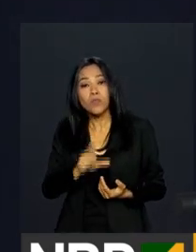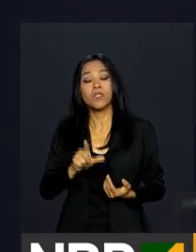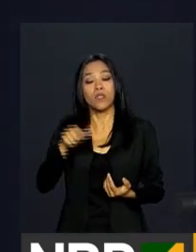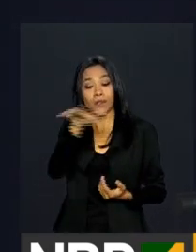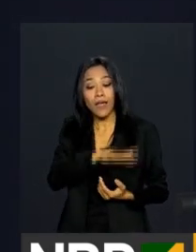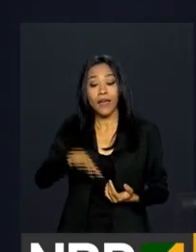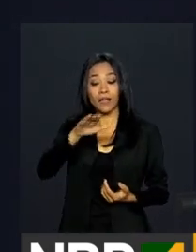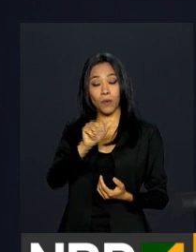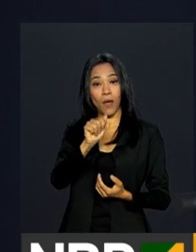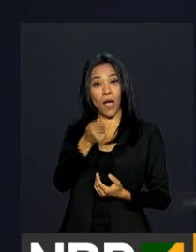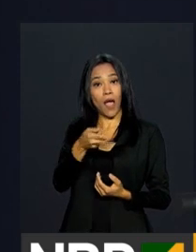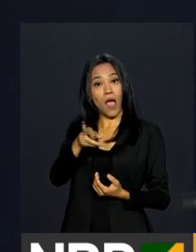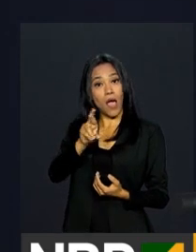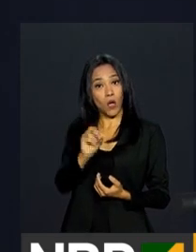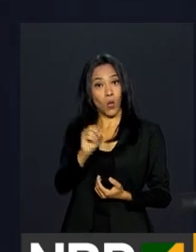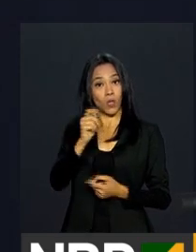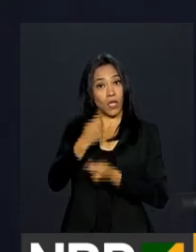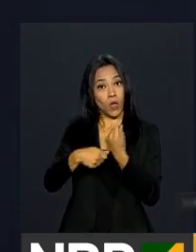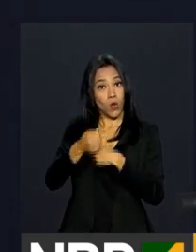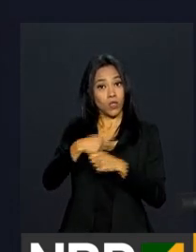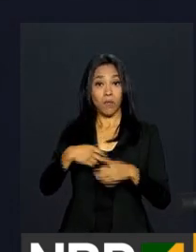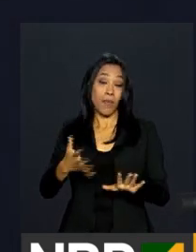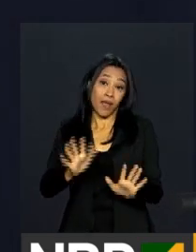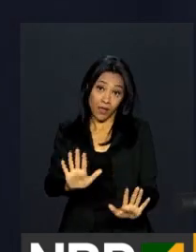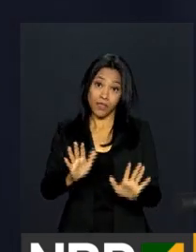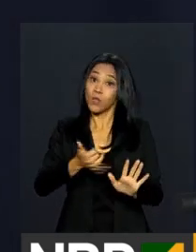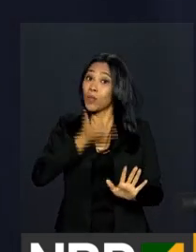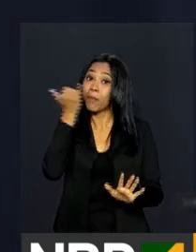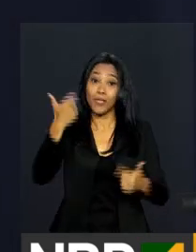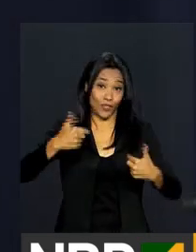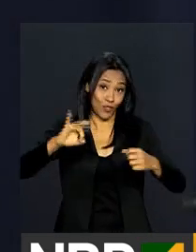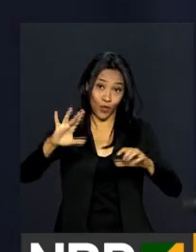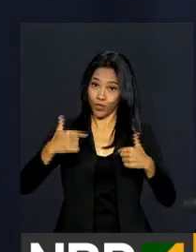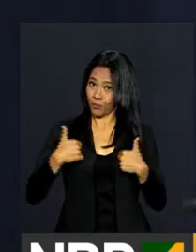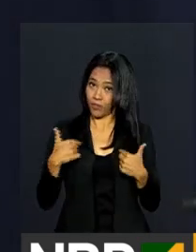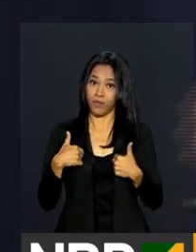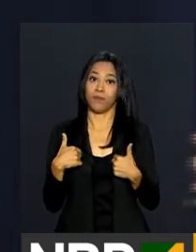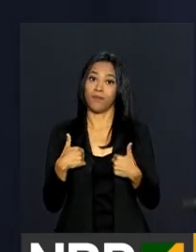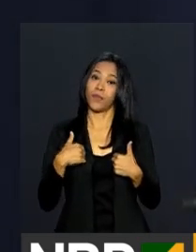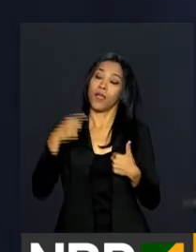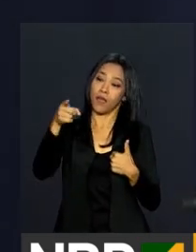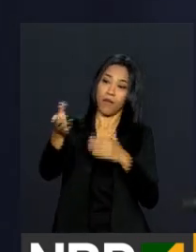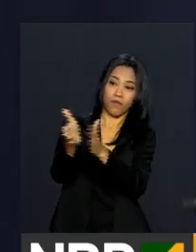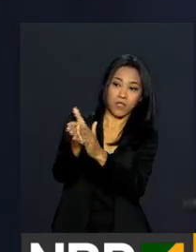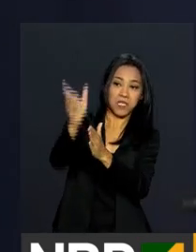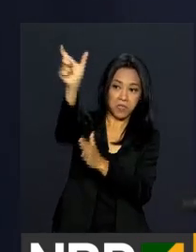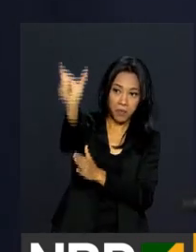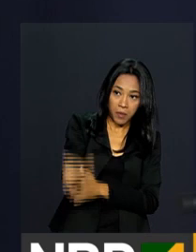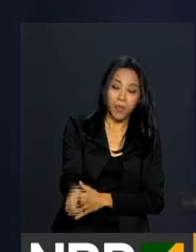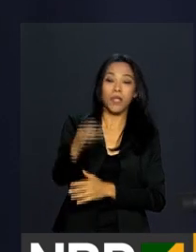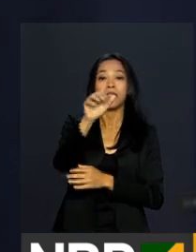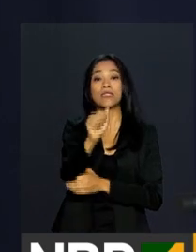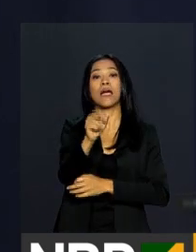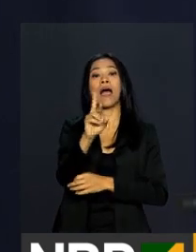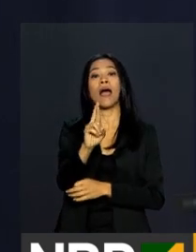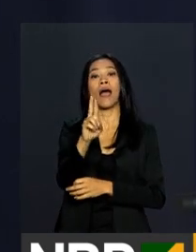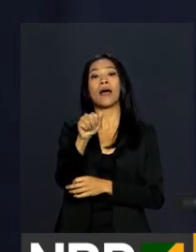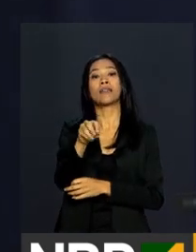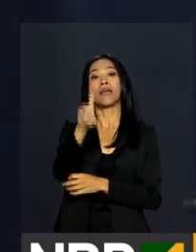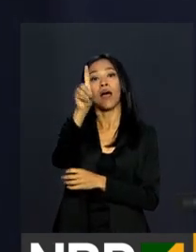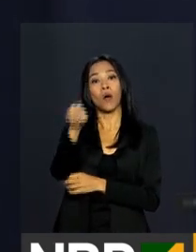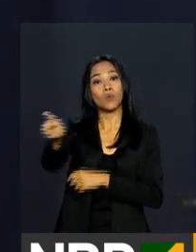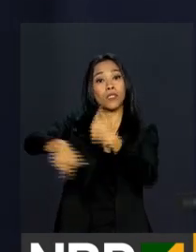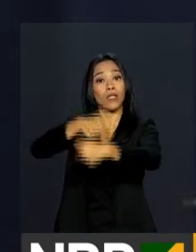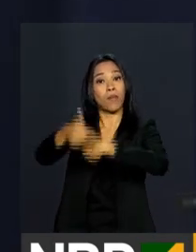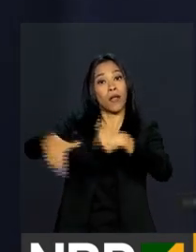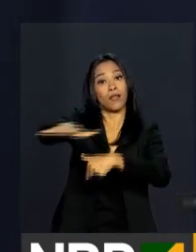não dependeu de mim, aí dependeu aqui uma homenagem especialíssima, Arnaldo, a vocês que trabalham na área da